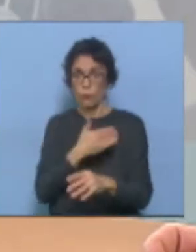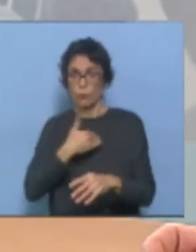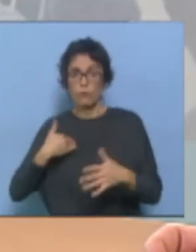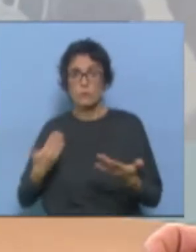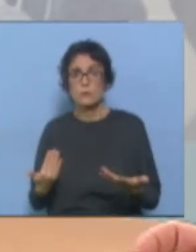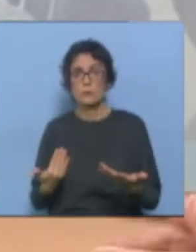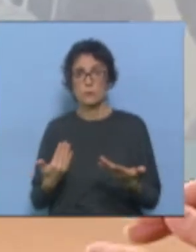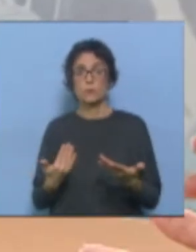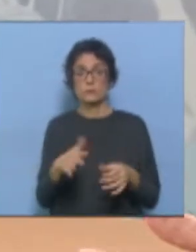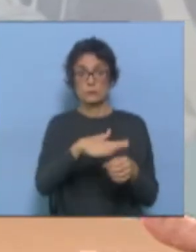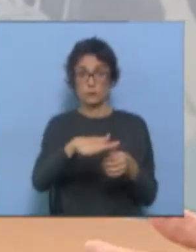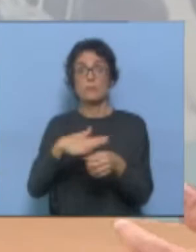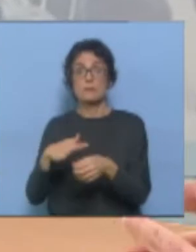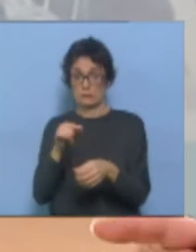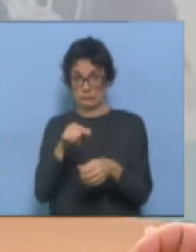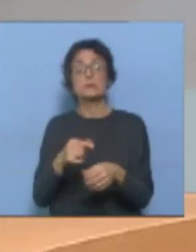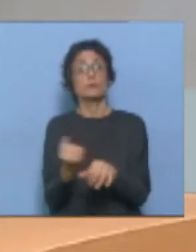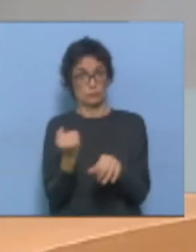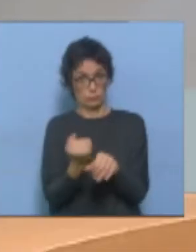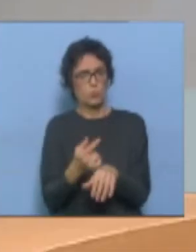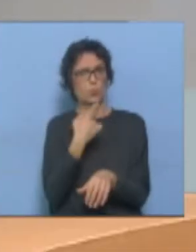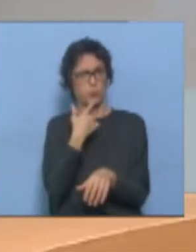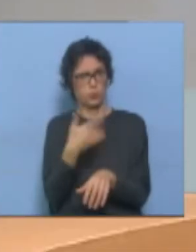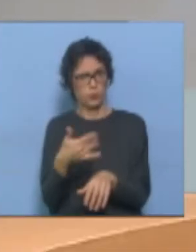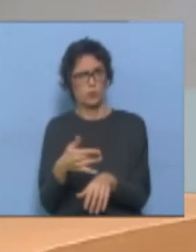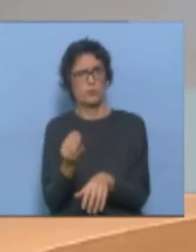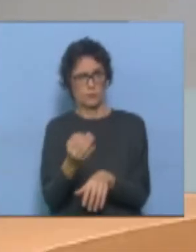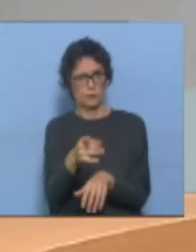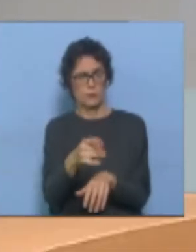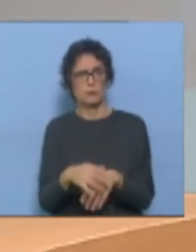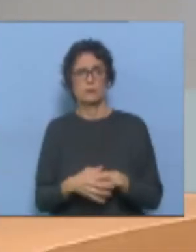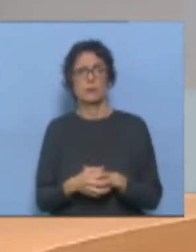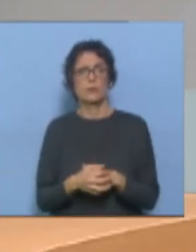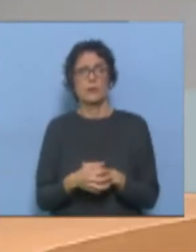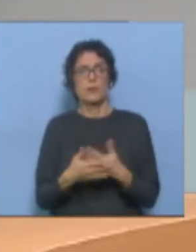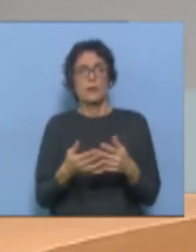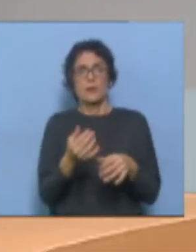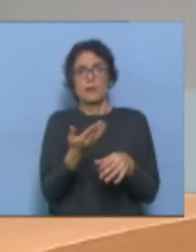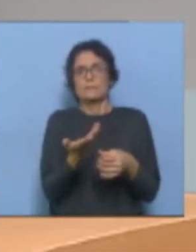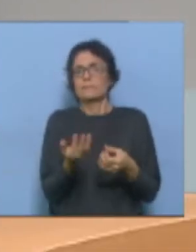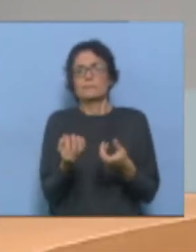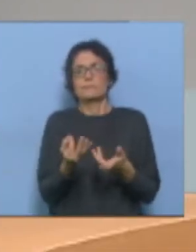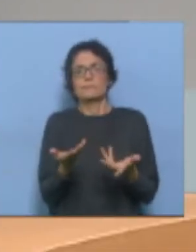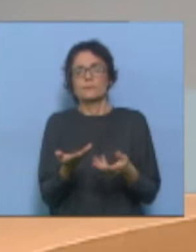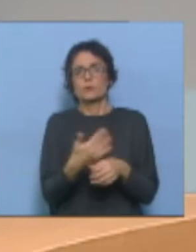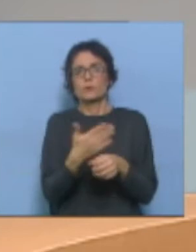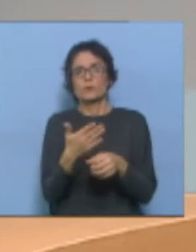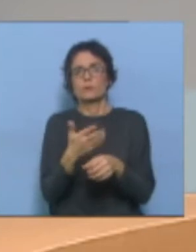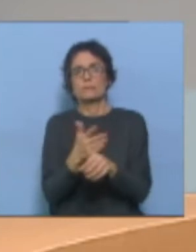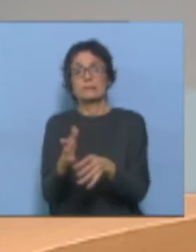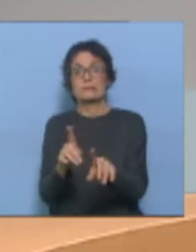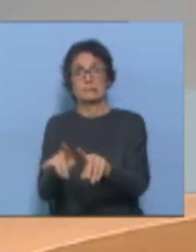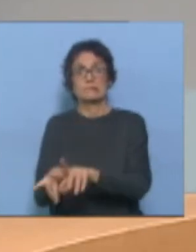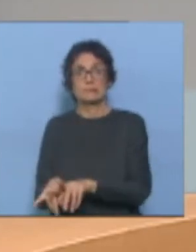também setores setores onde estão hoje, e aí, sim, são a visibilidade é muito humano, maior. não é? Exatamente.